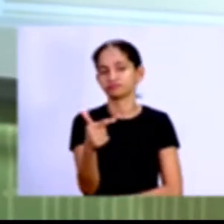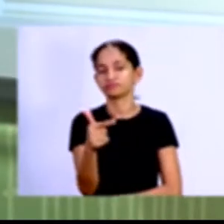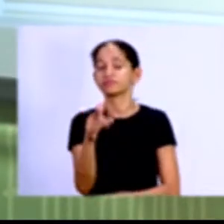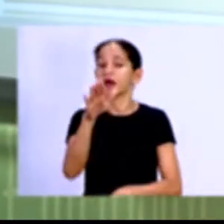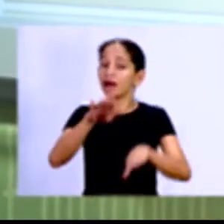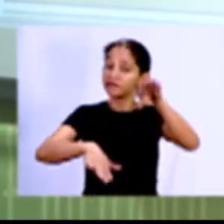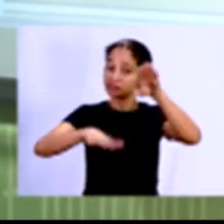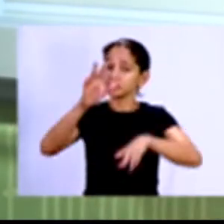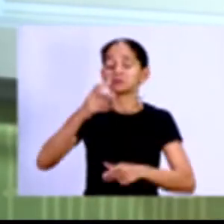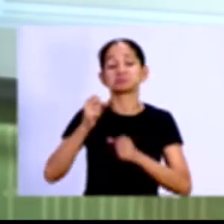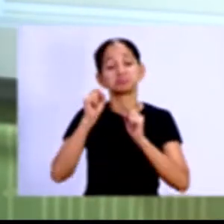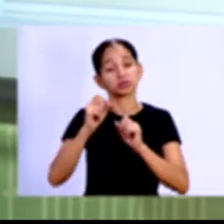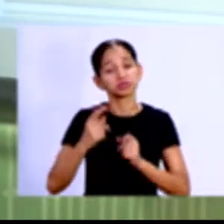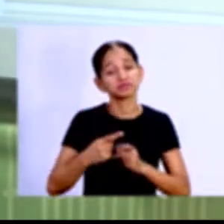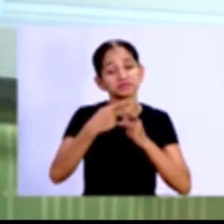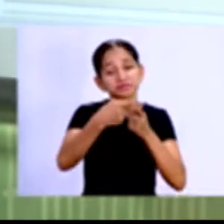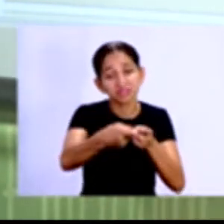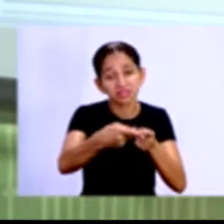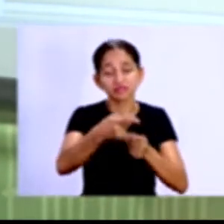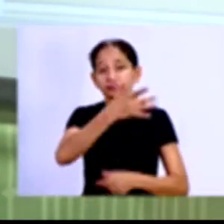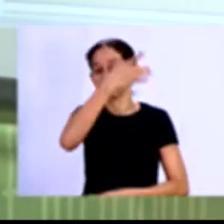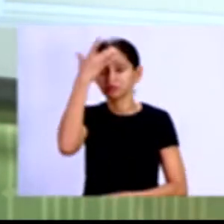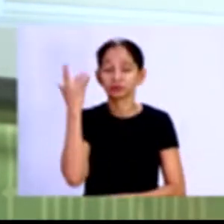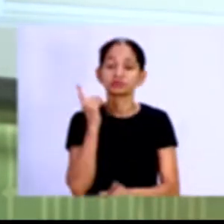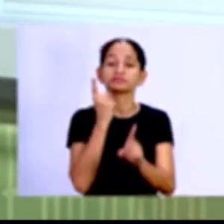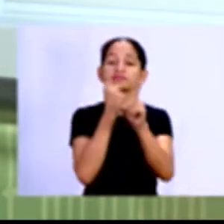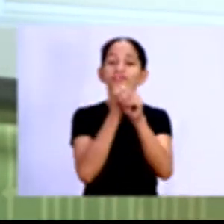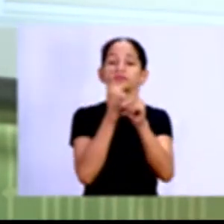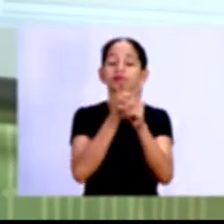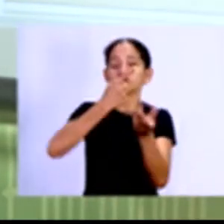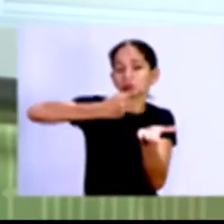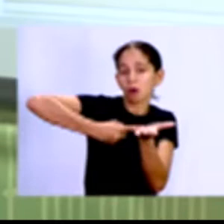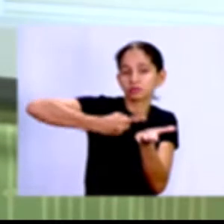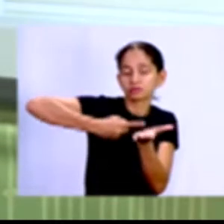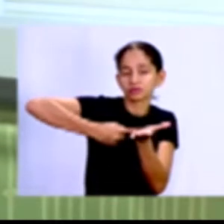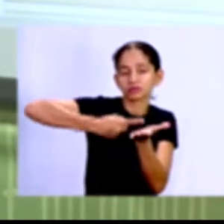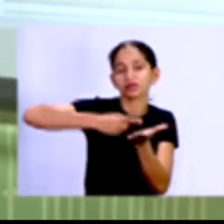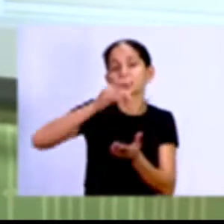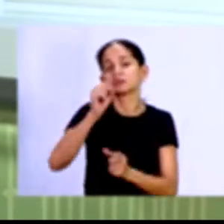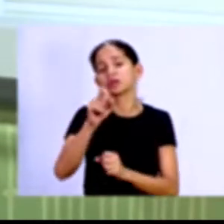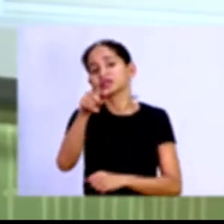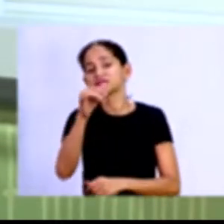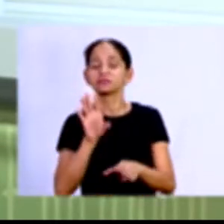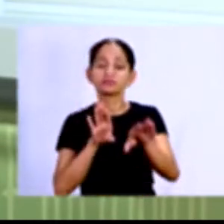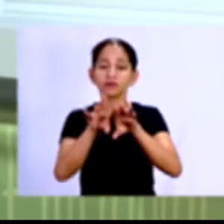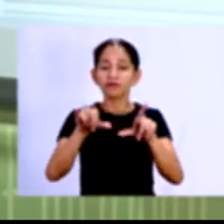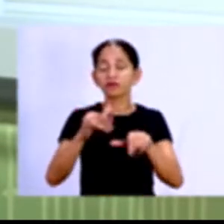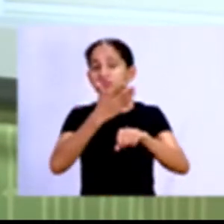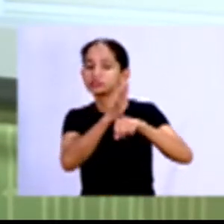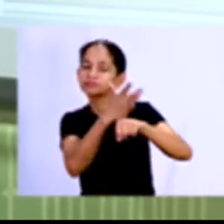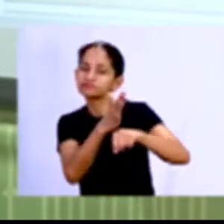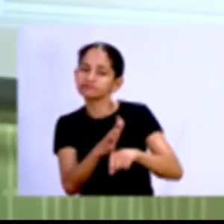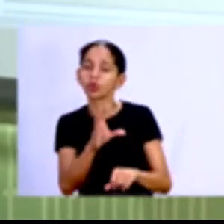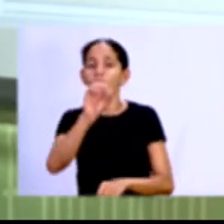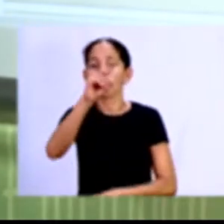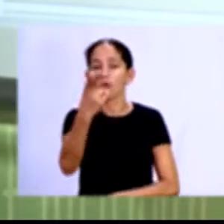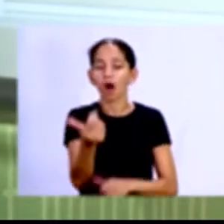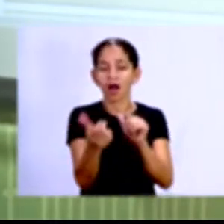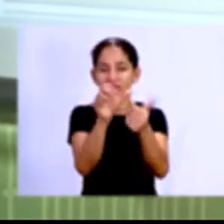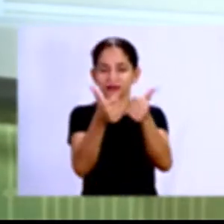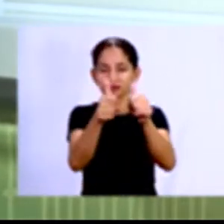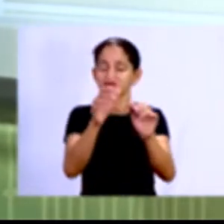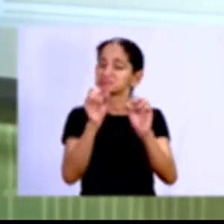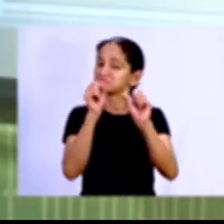pode ter visitas técnicas, você pode ter um encontro presencial para uma formação, uma avaliação